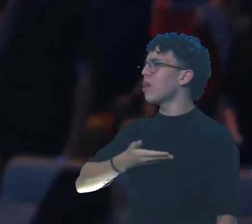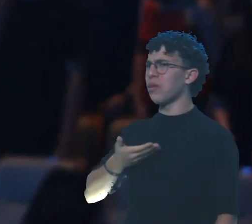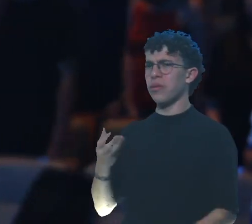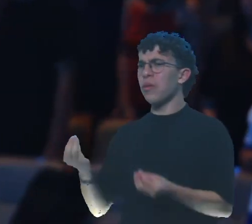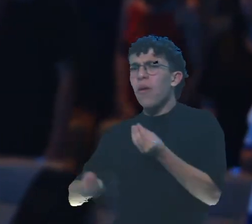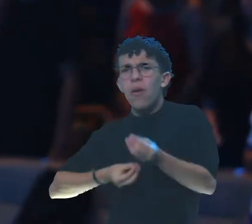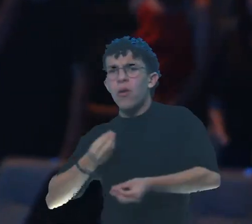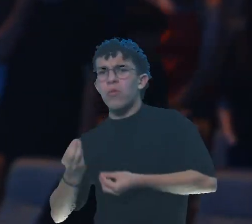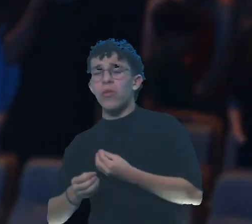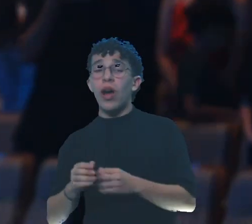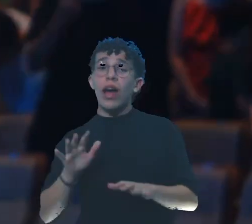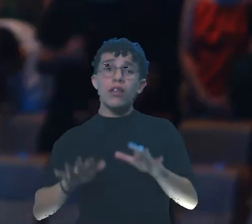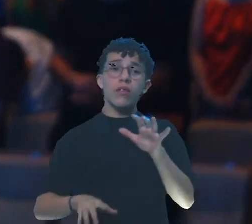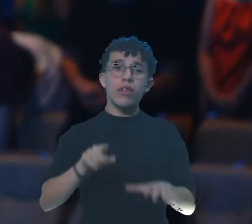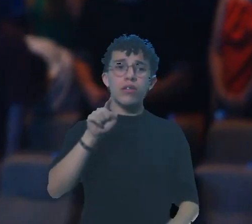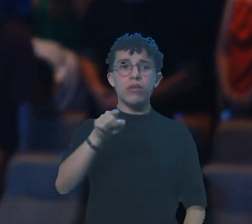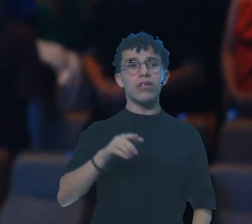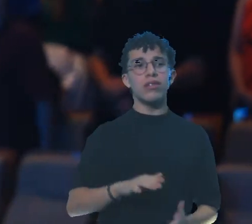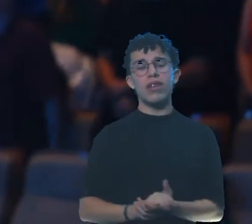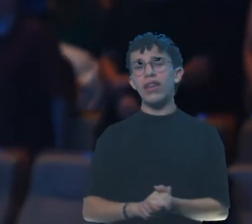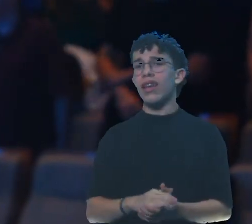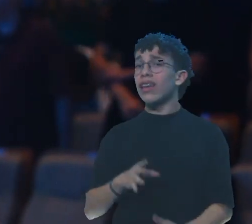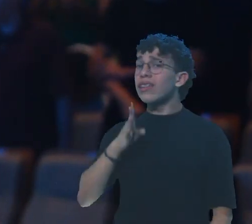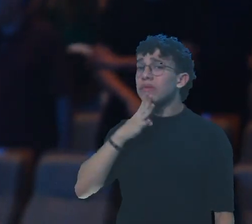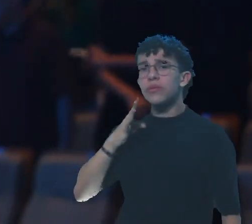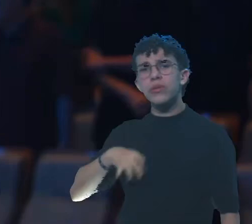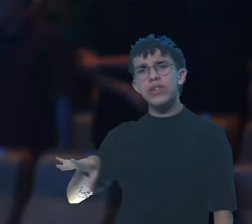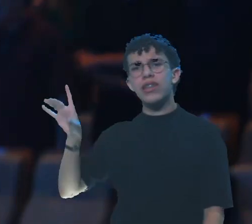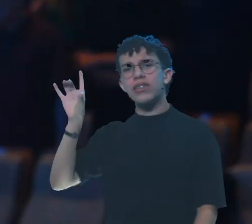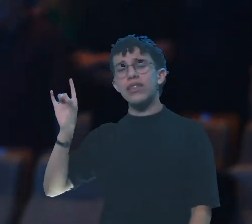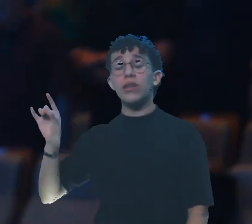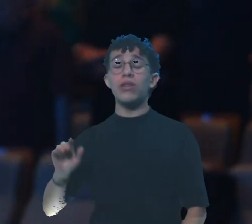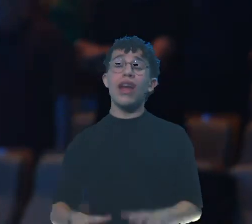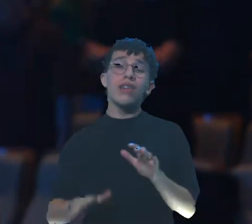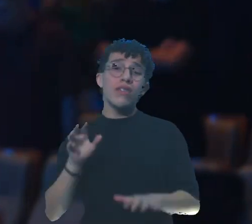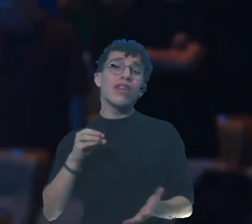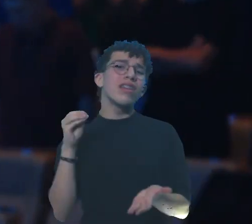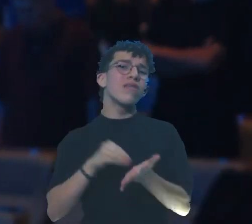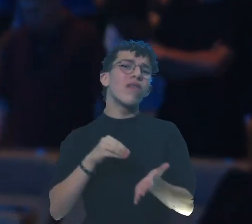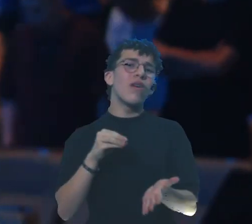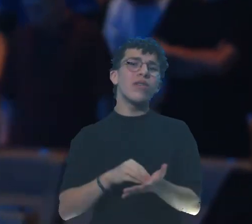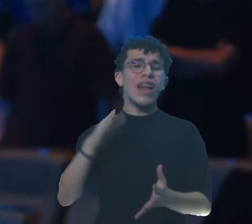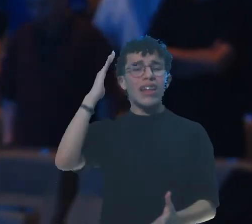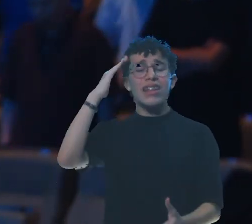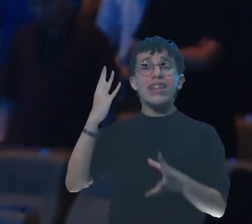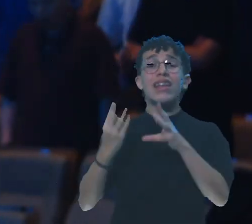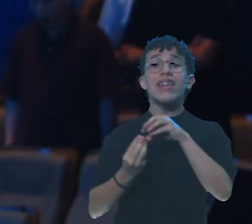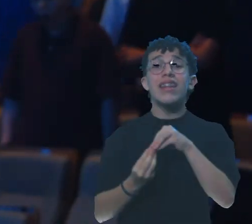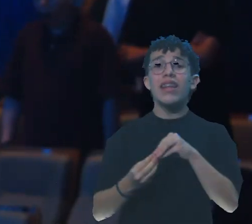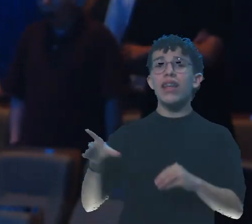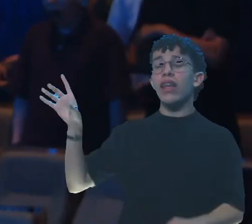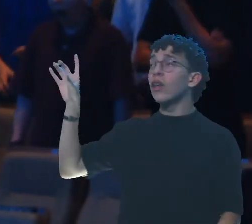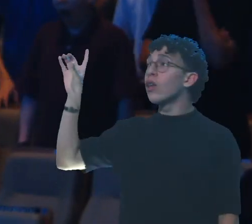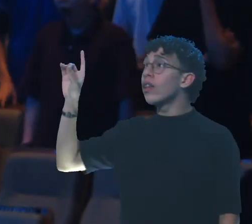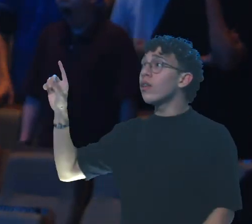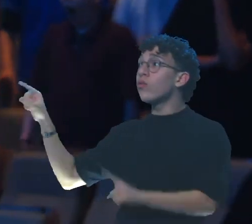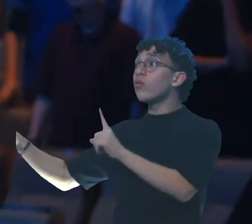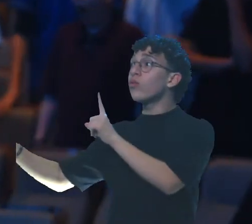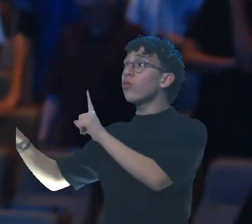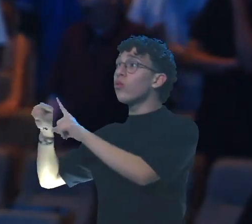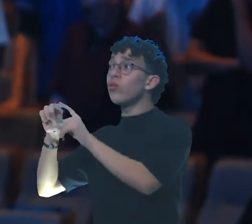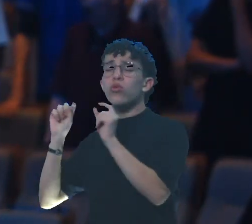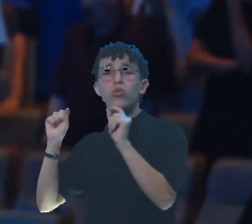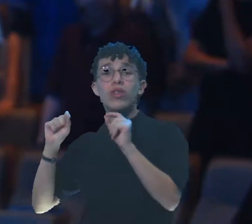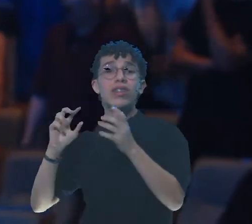Talvez você ainda não conhece esse Deus. Talvez ainda falta você entender o que Ele fez por você. Que Ele é um Deus que